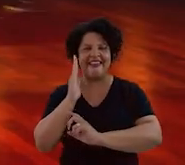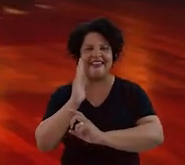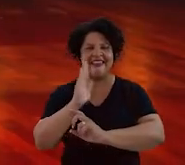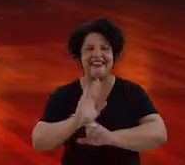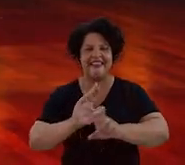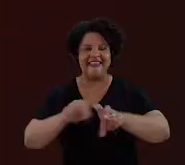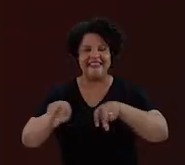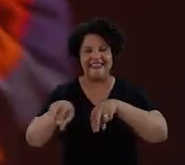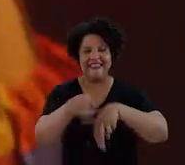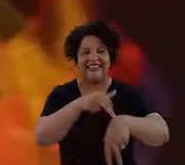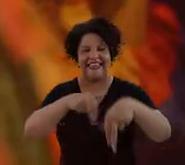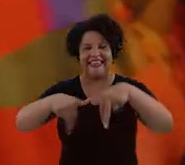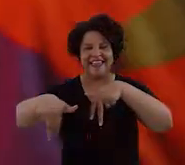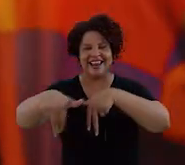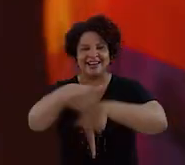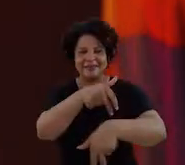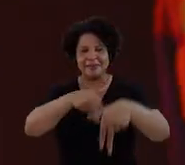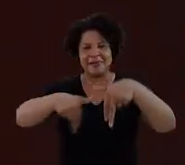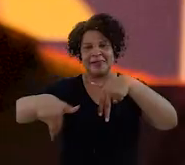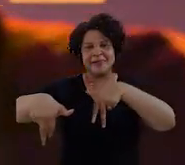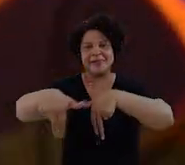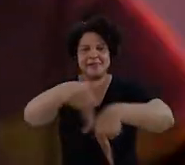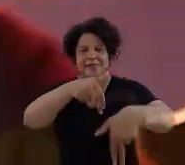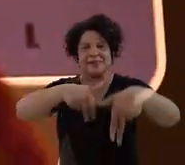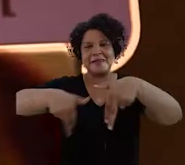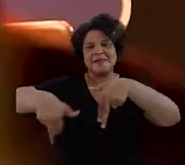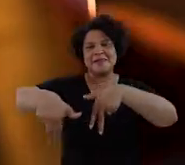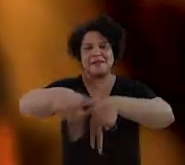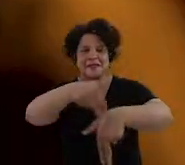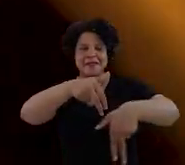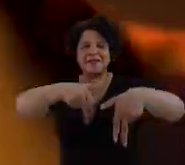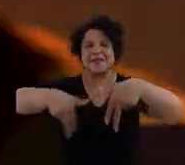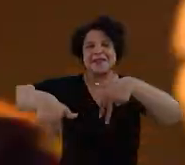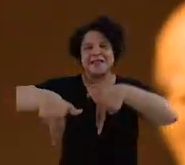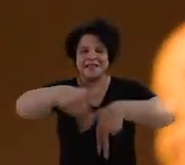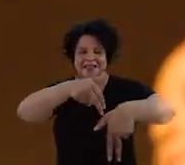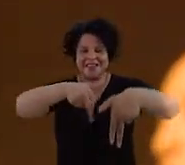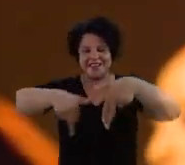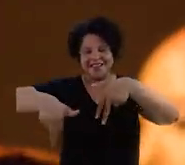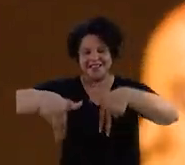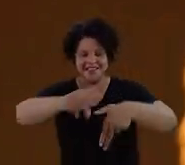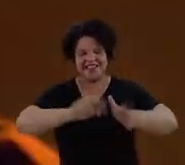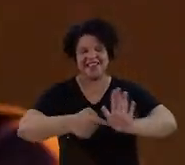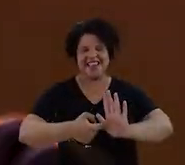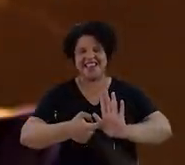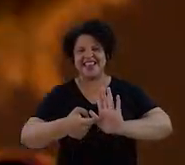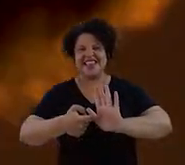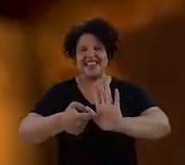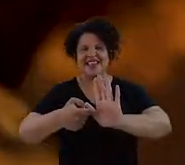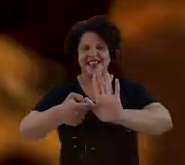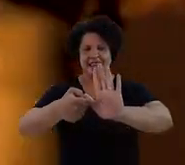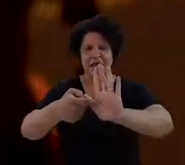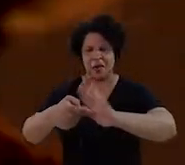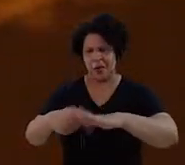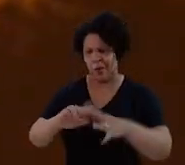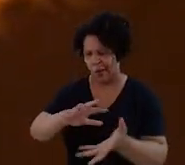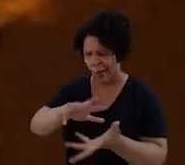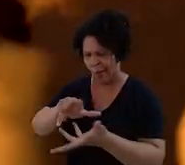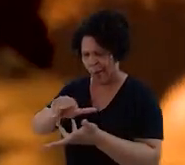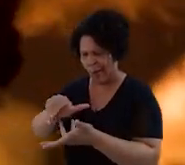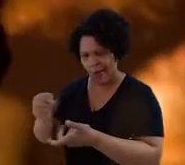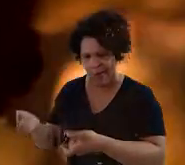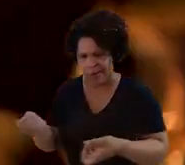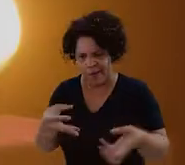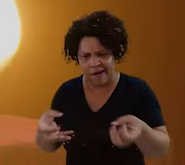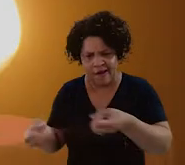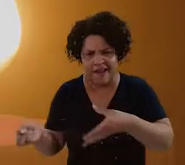rua ninguém manda nessa beat. Ela joga bolando um haxixe, ela joga bolando um haxixe. Roxit, mundo moderno, lei do enquadro. Pente estendido,